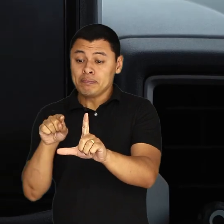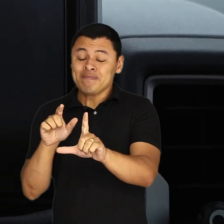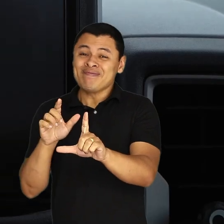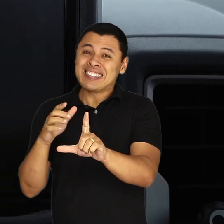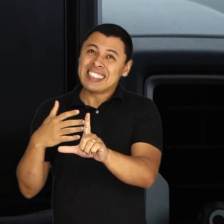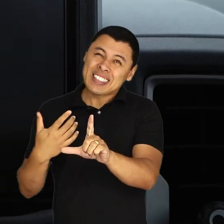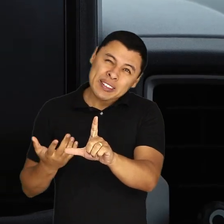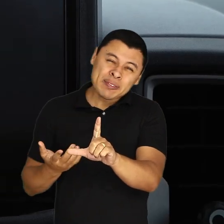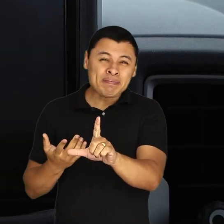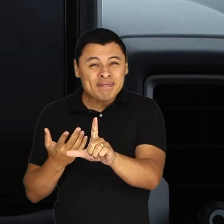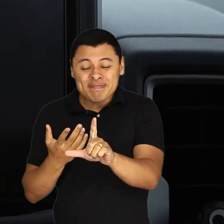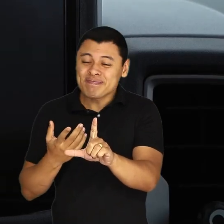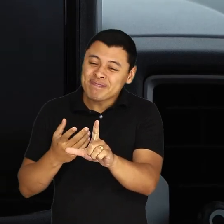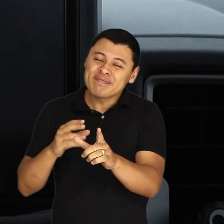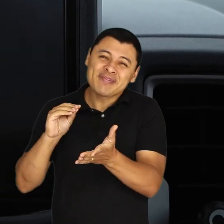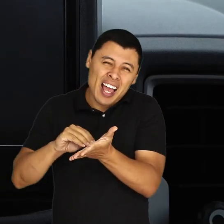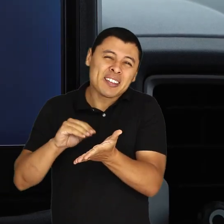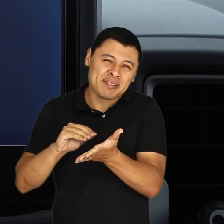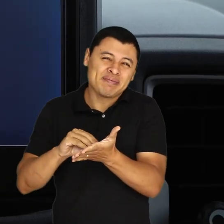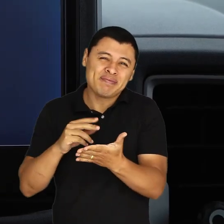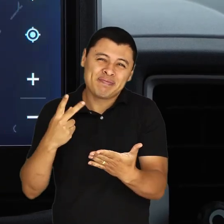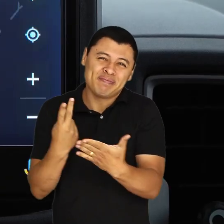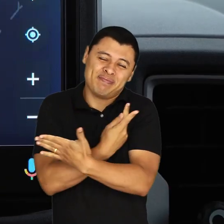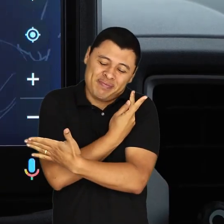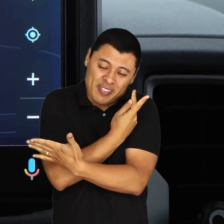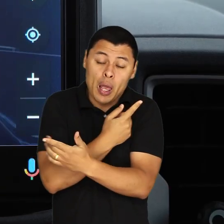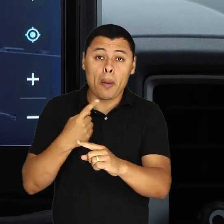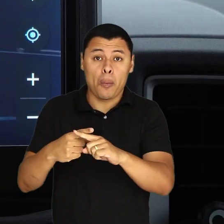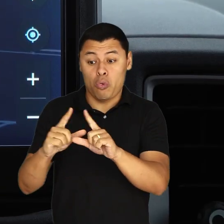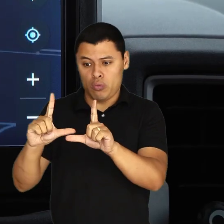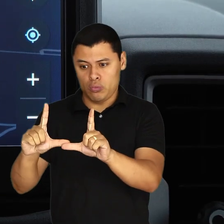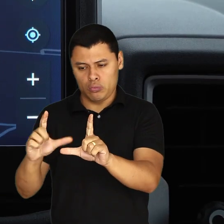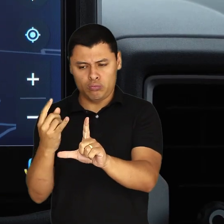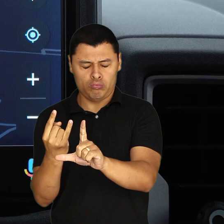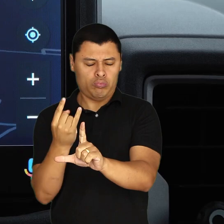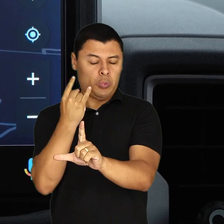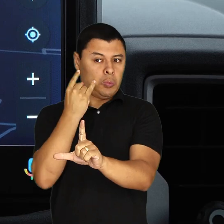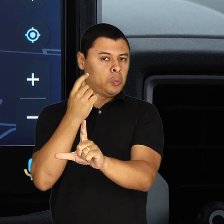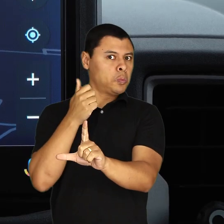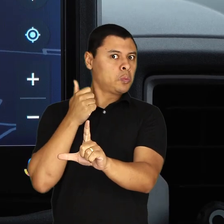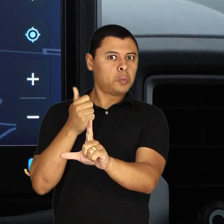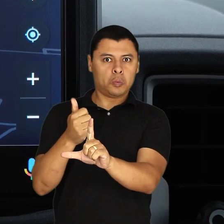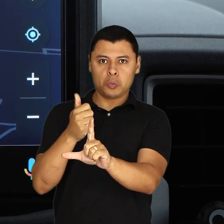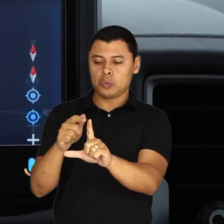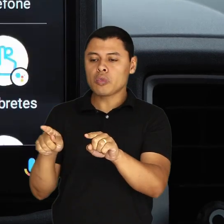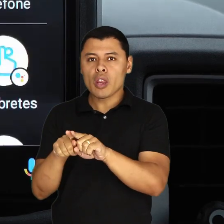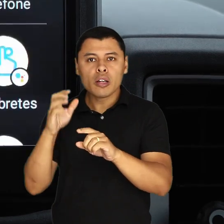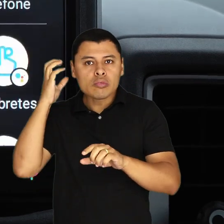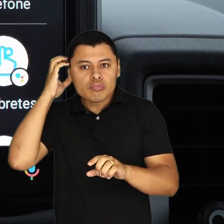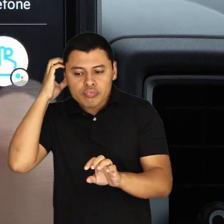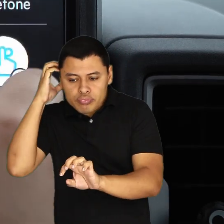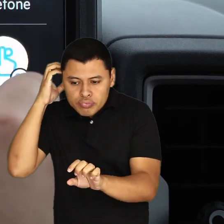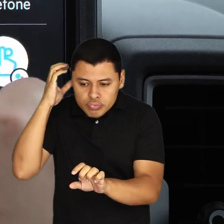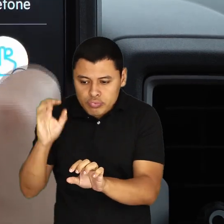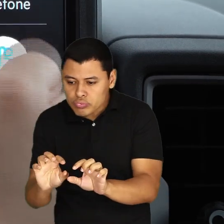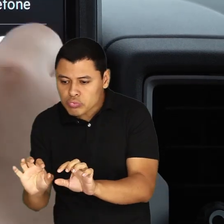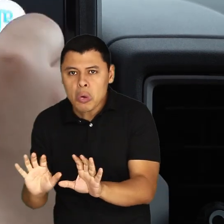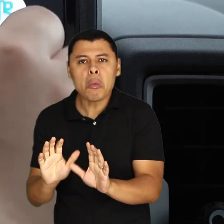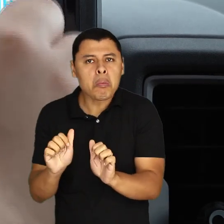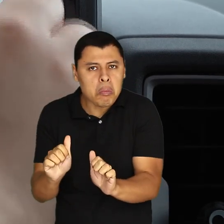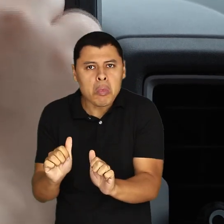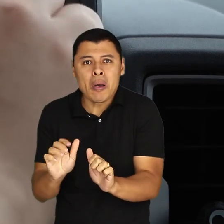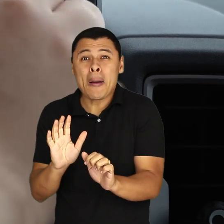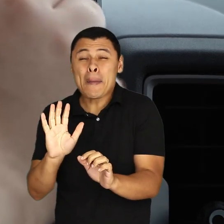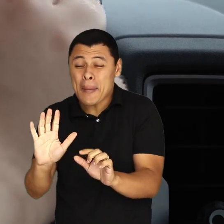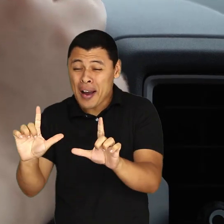pequeno pecado desse veículo. Resolução de tela fantástica, o hardware também rápido. Só que a gente tem aqui uma tela